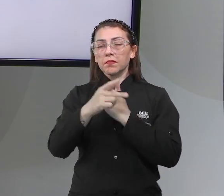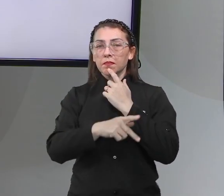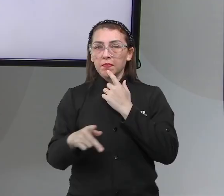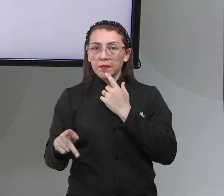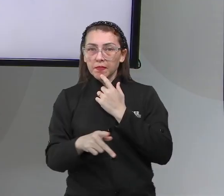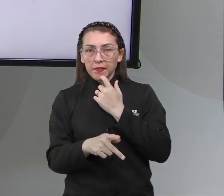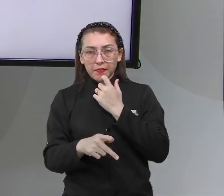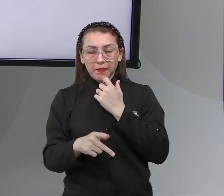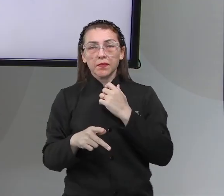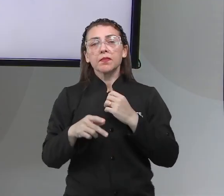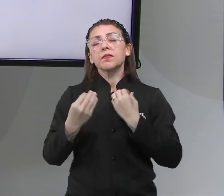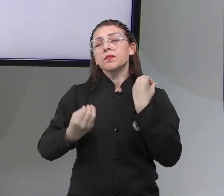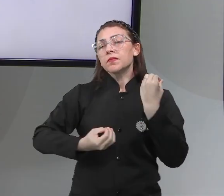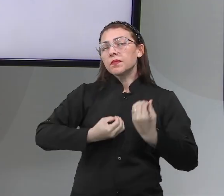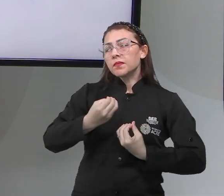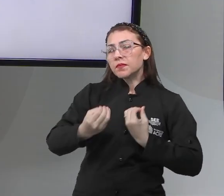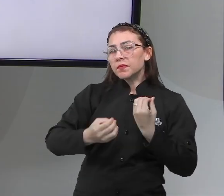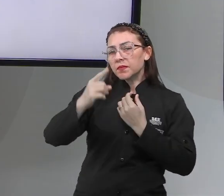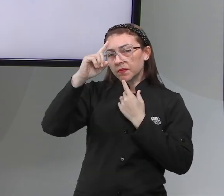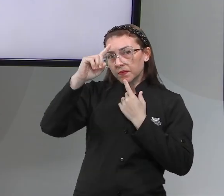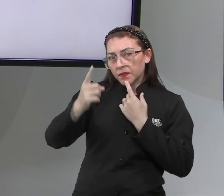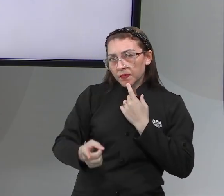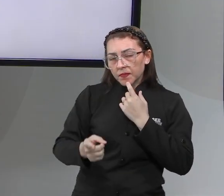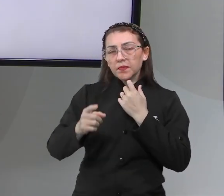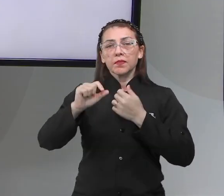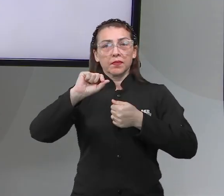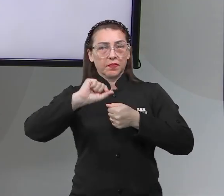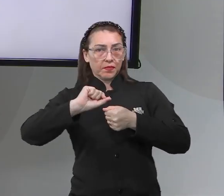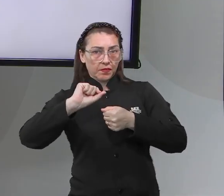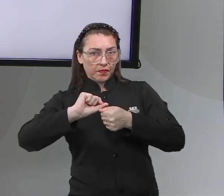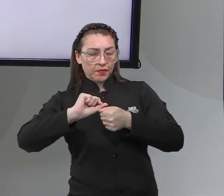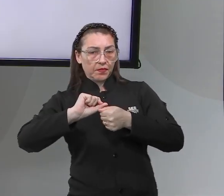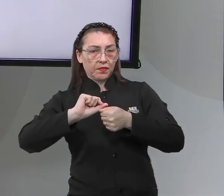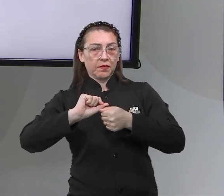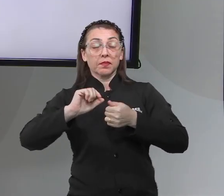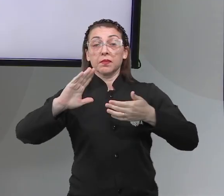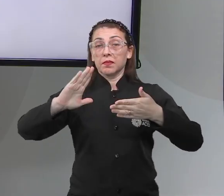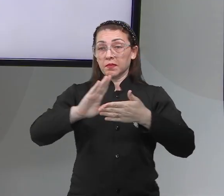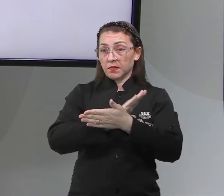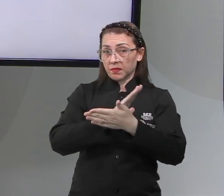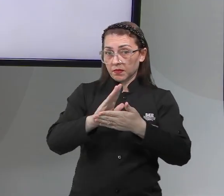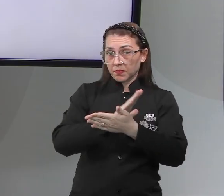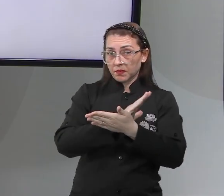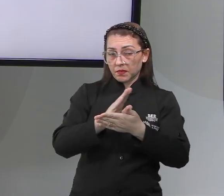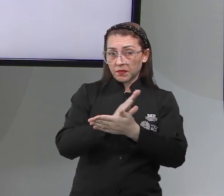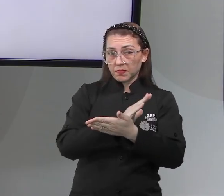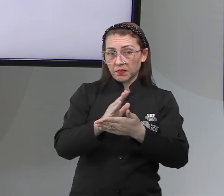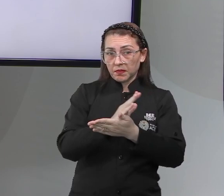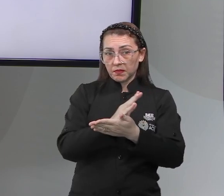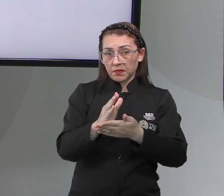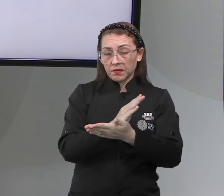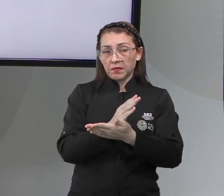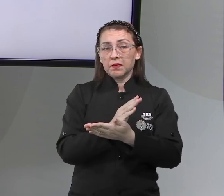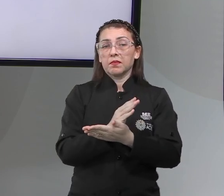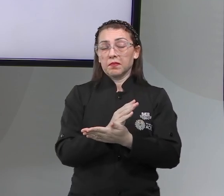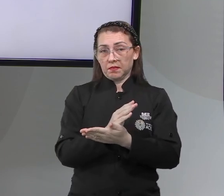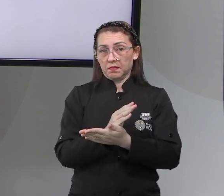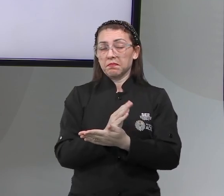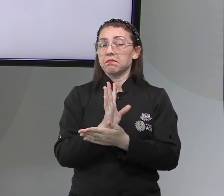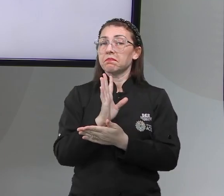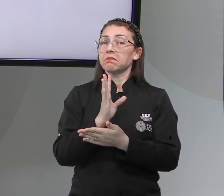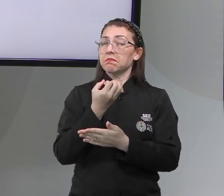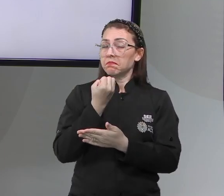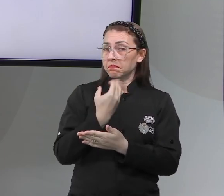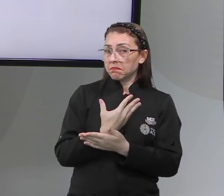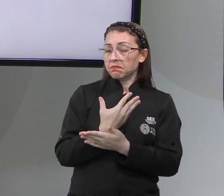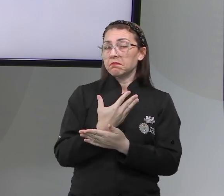solicitada. Então, como que as ordens elas são desencadeadas? Às vezes de formas agradáveis e